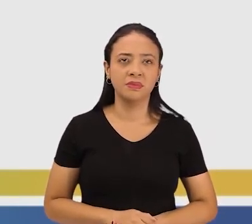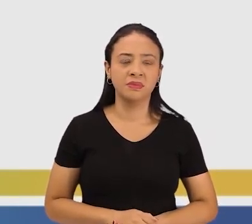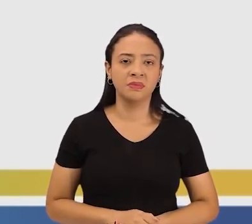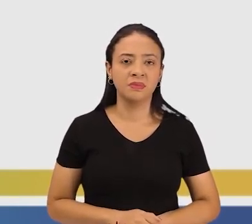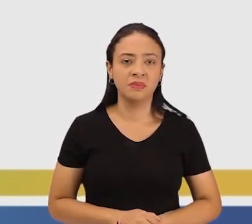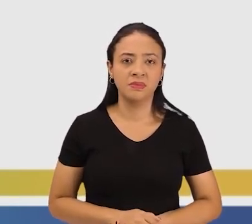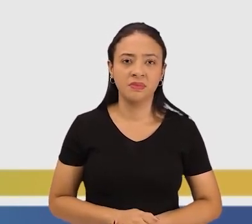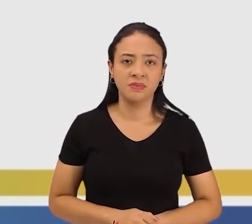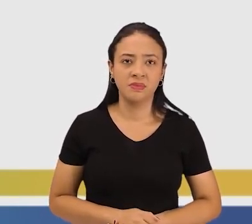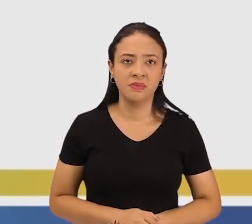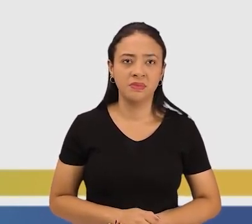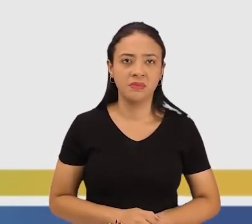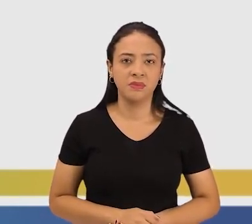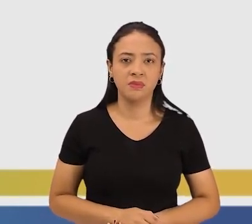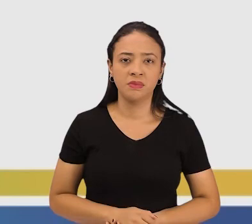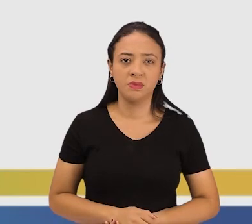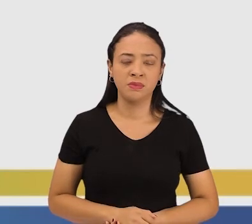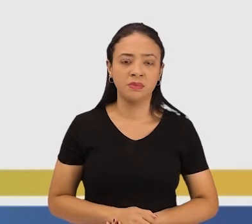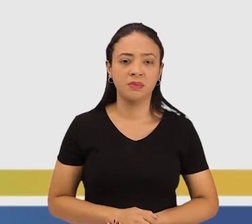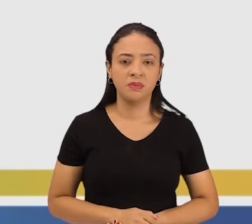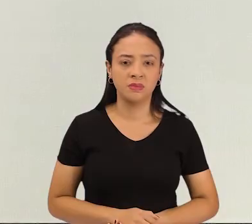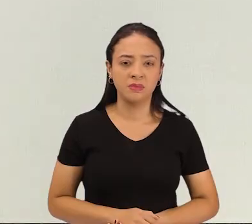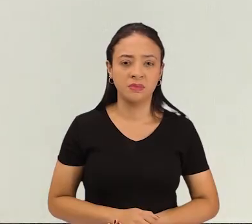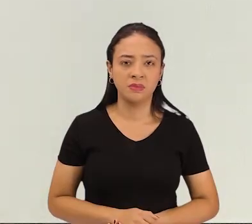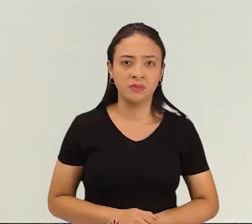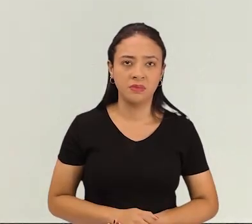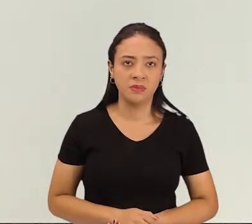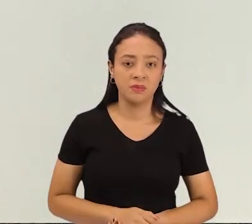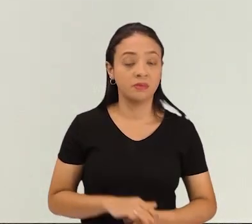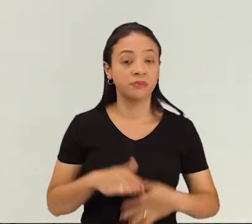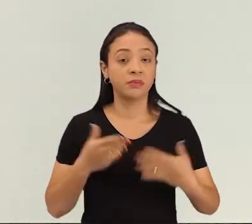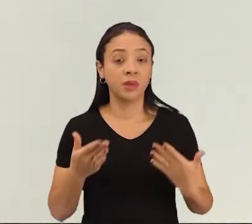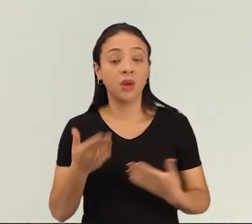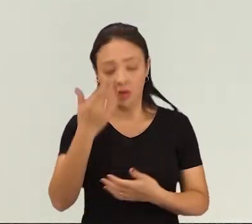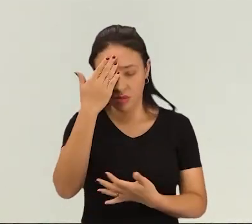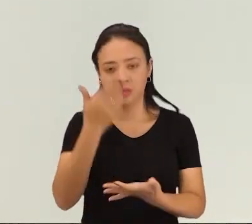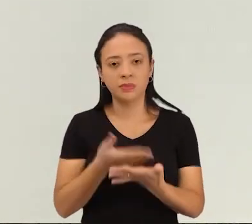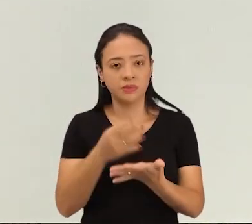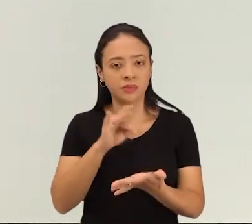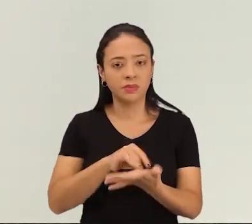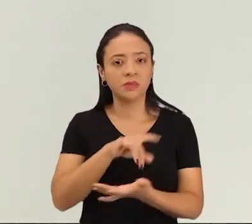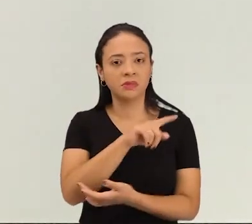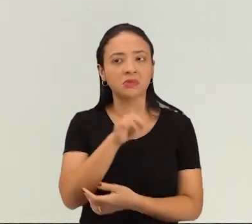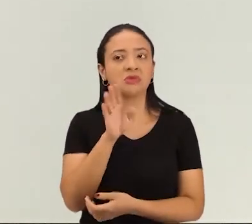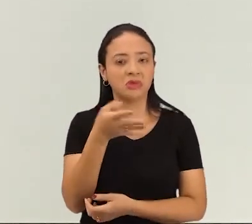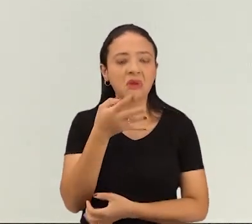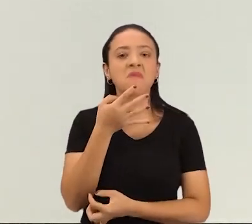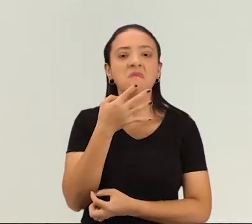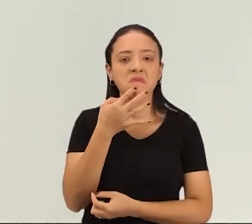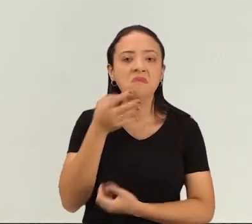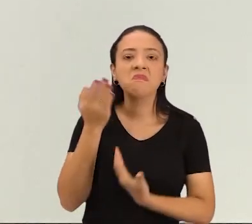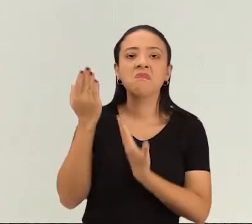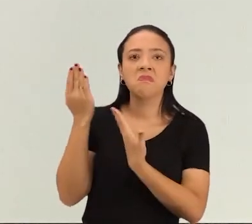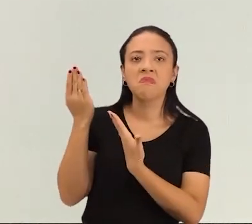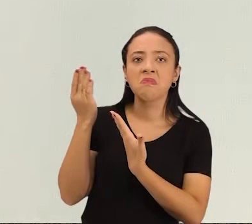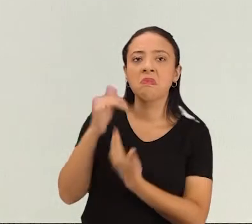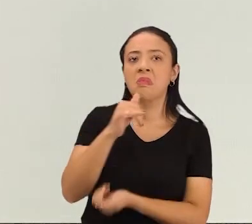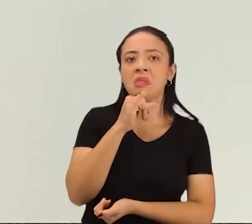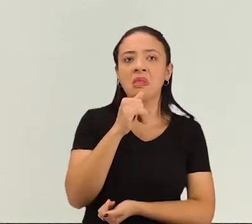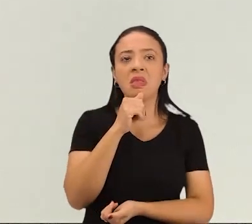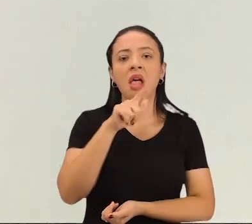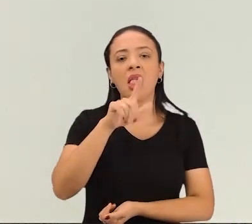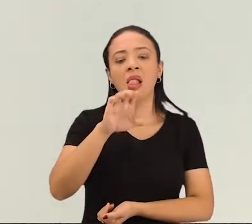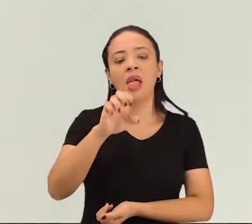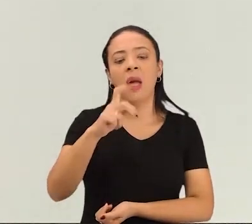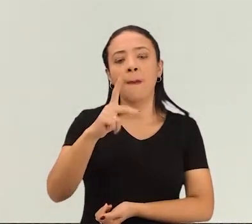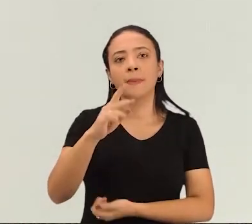leptospirose, febre tifoide, tuberculose e muitas outras. Tenho certeza que pelo menos você já ouviu falar aí sobre a leptospirose,